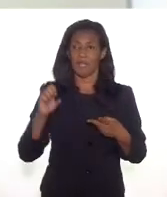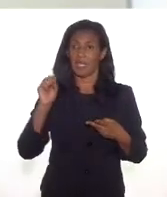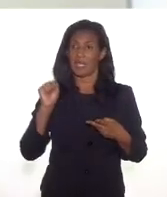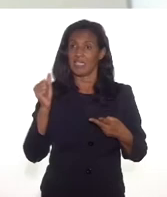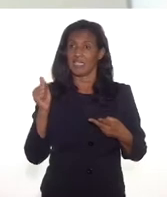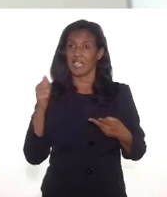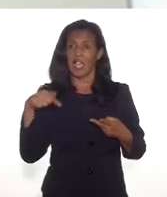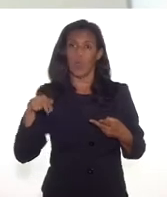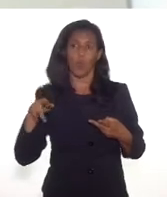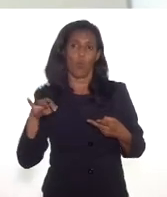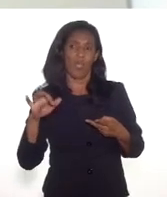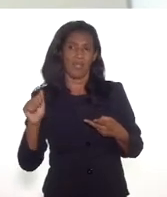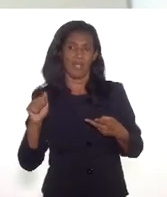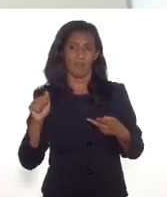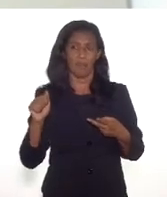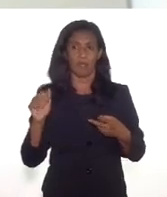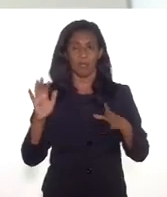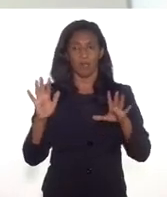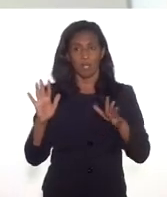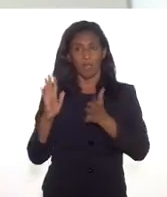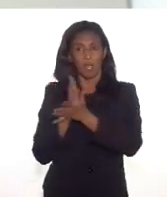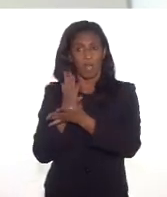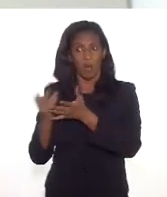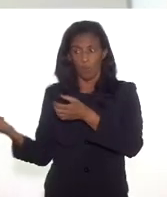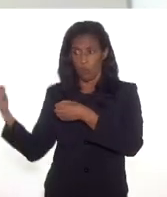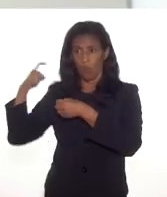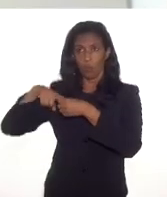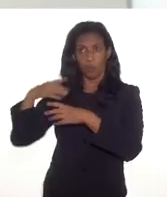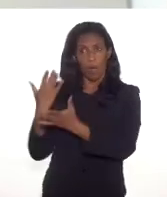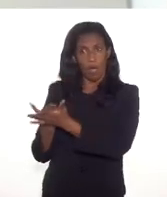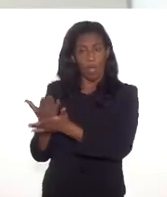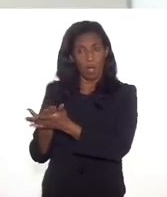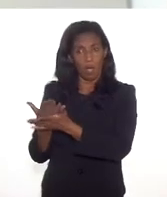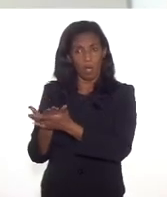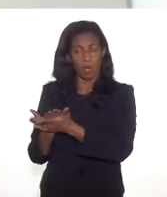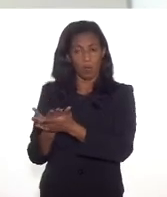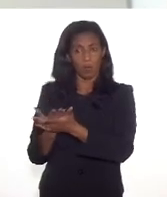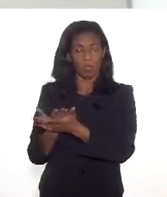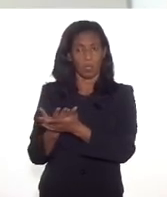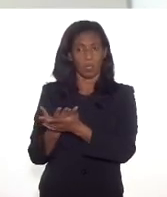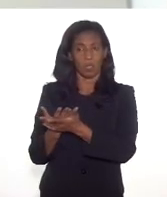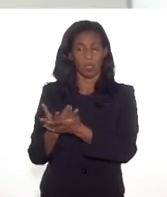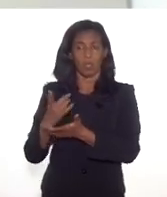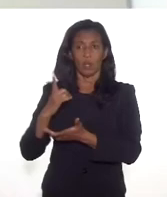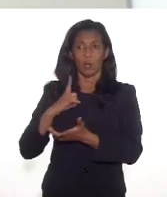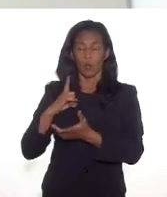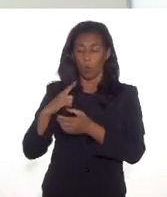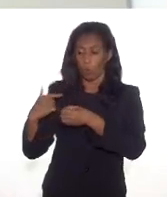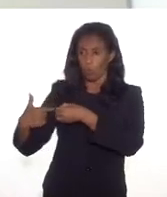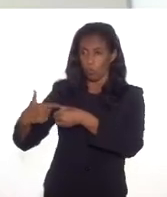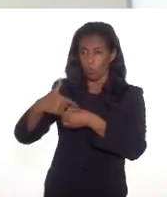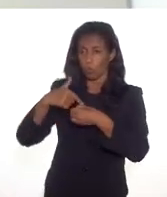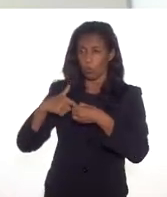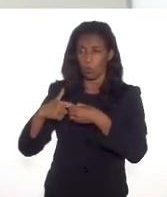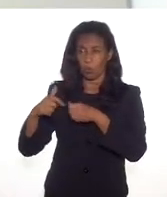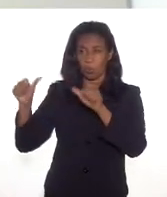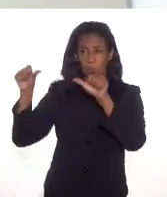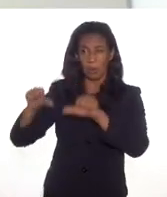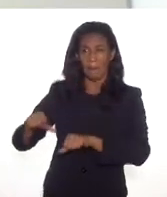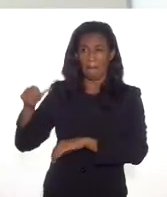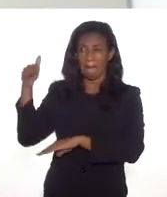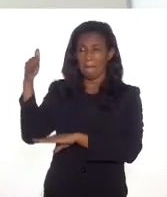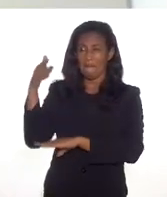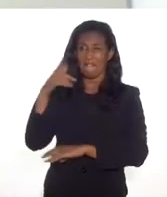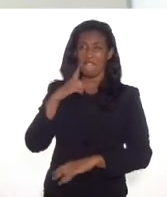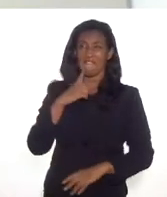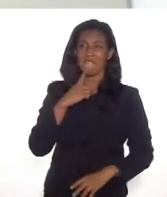Saquarema, retomaram as aulas presenciais com municípios ainda em estado crítico, em bandeira vermelha